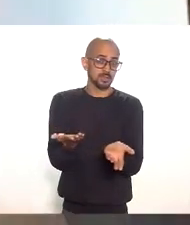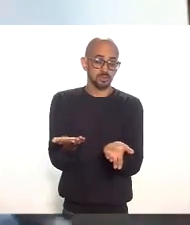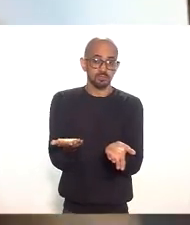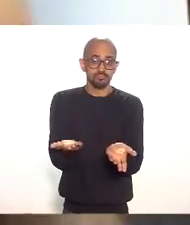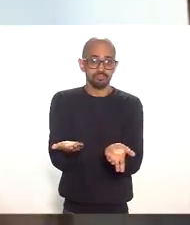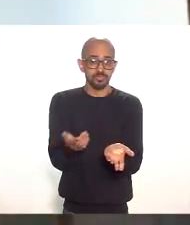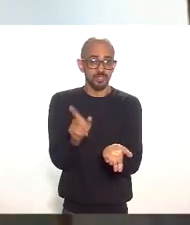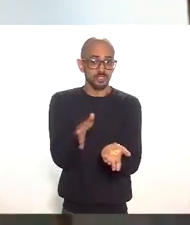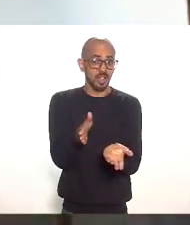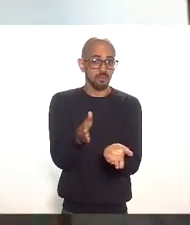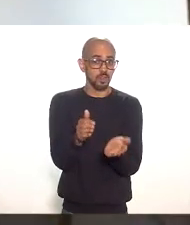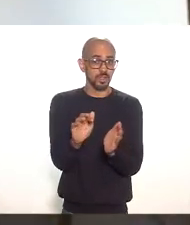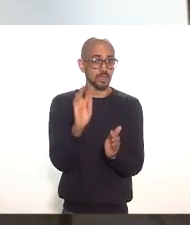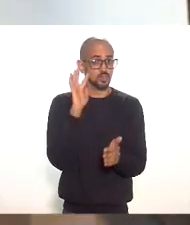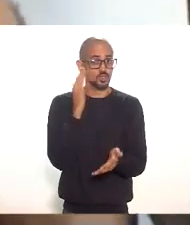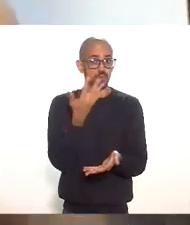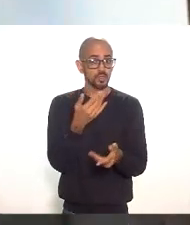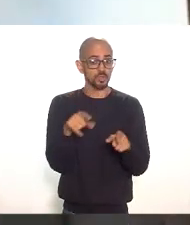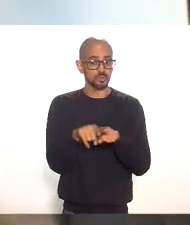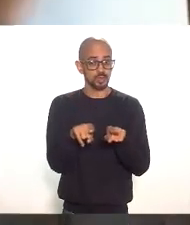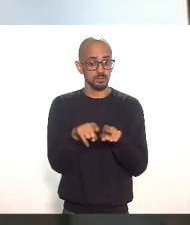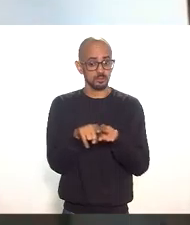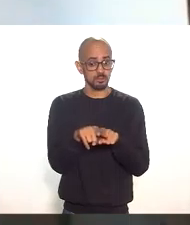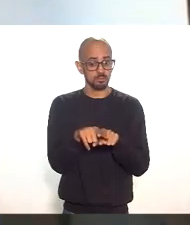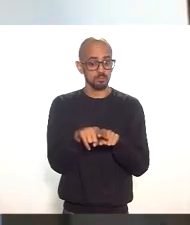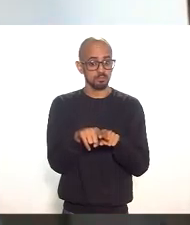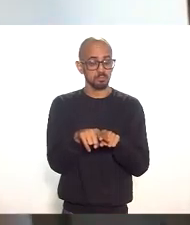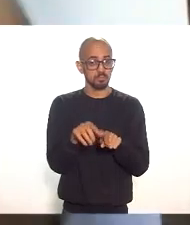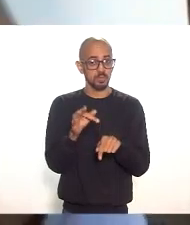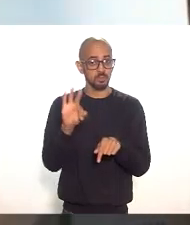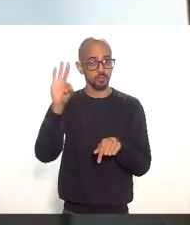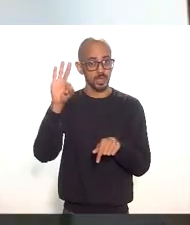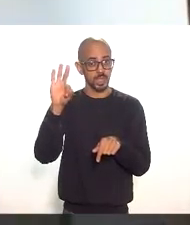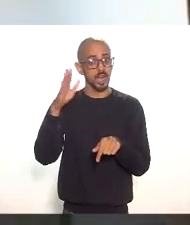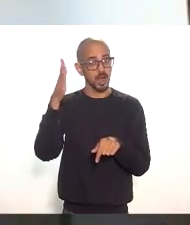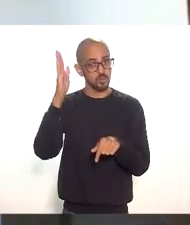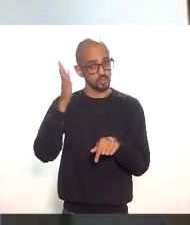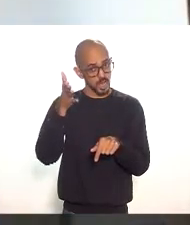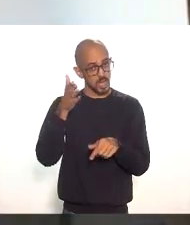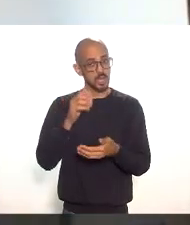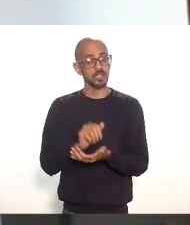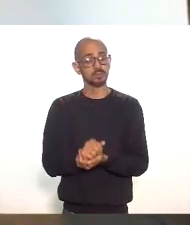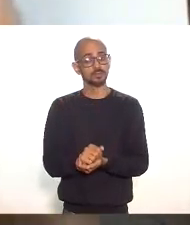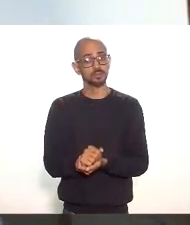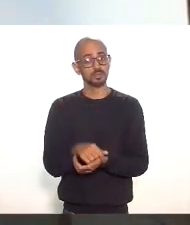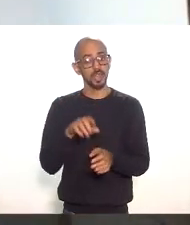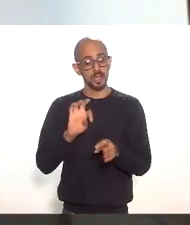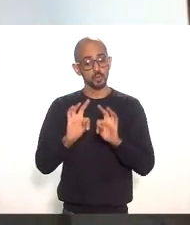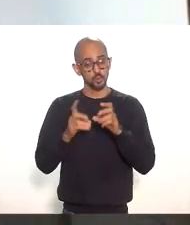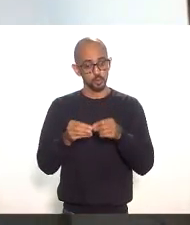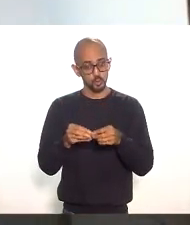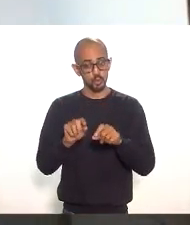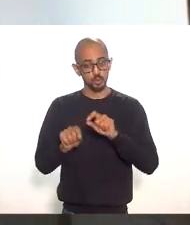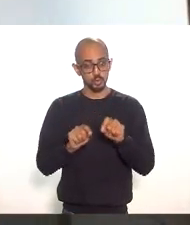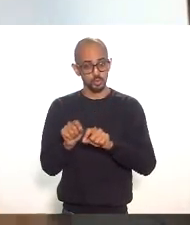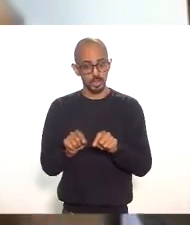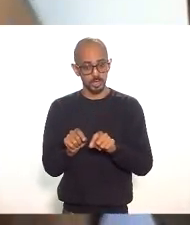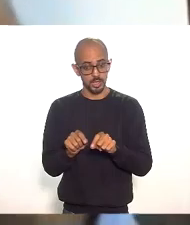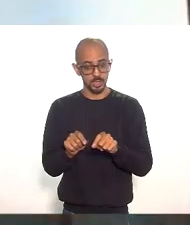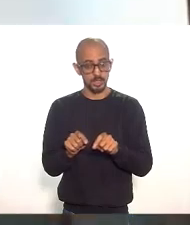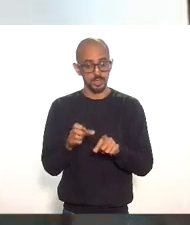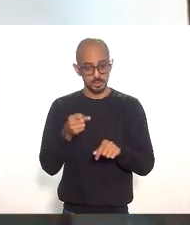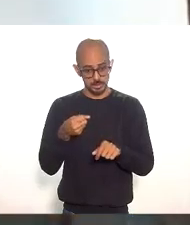está definida em instância federal. E essencial é tudo aquilo que, se